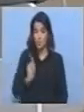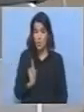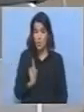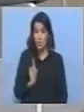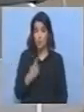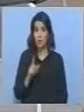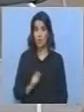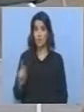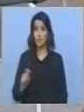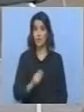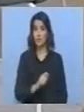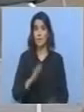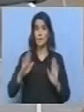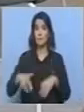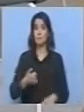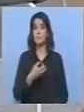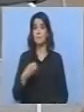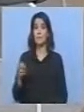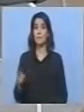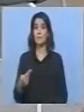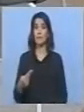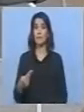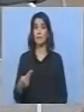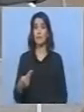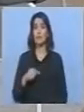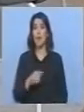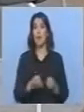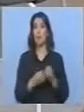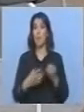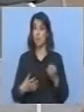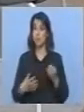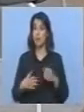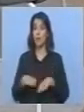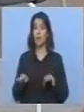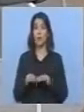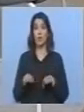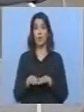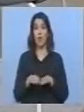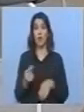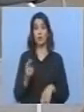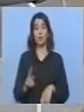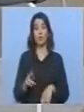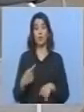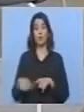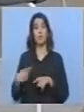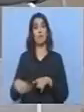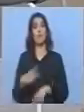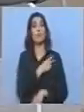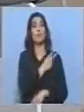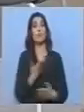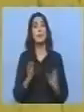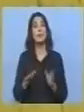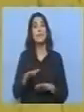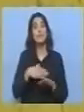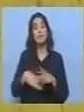mensal inferior a 500 euros. E essa bolsa é pelo menos igual ao valor das propinas. E, portanto, o que nós temos é que fazer